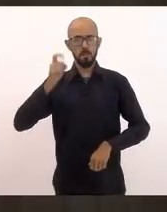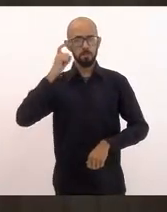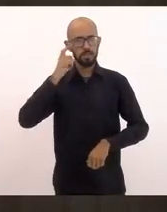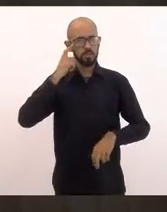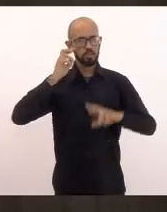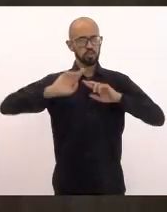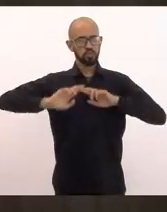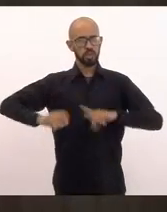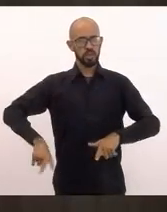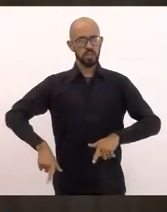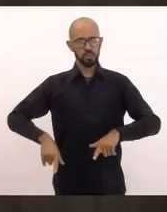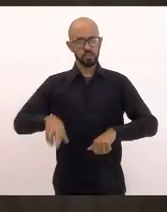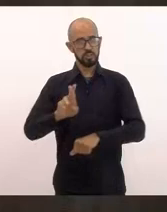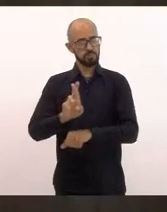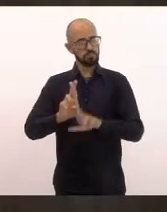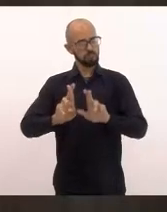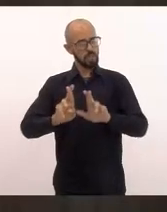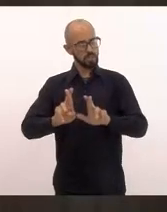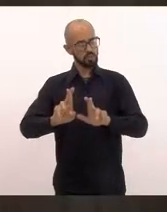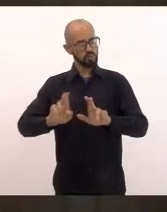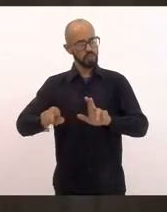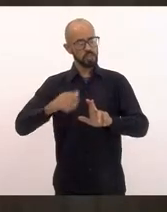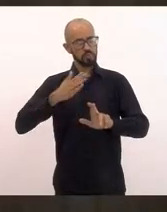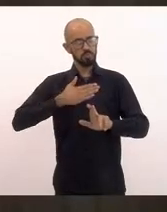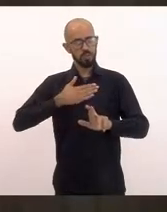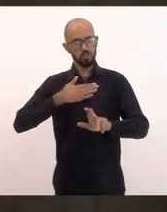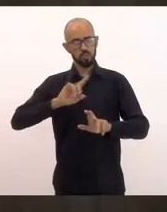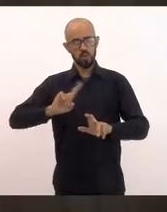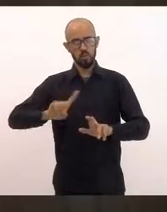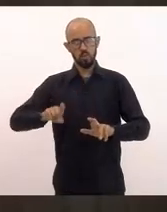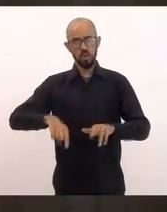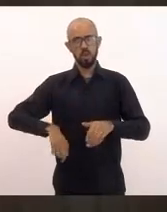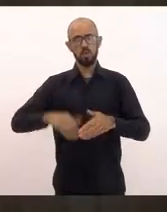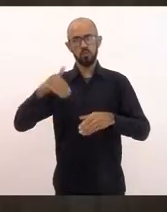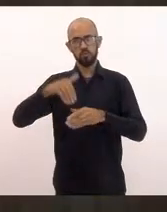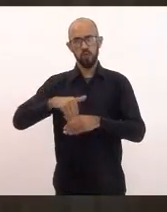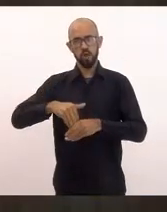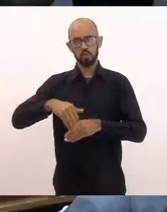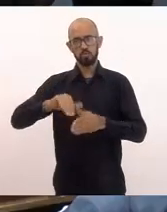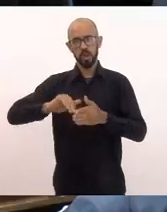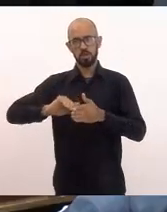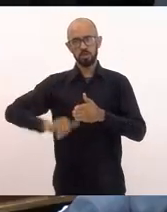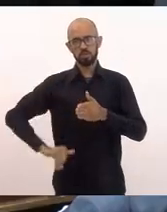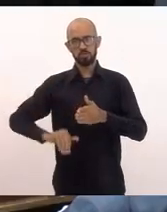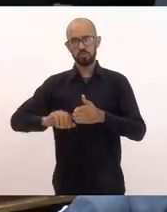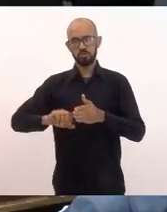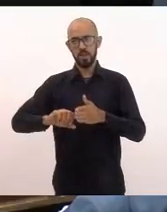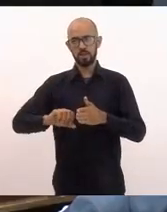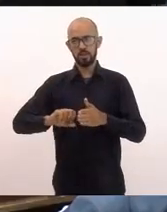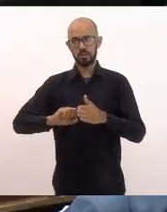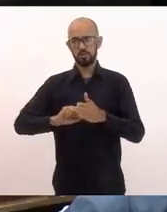Dino. Voto pela derrubada do veto.